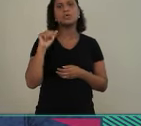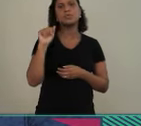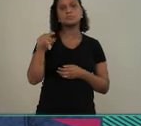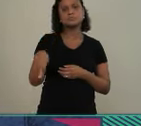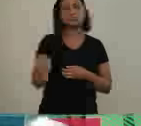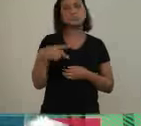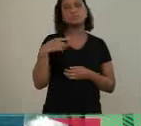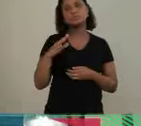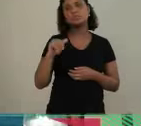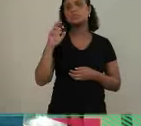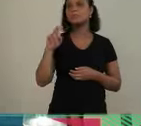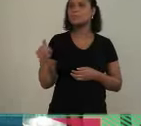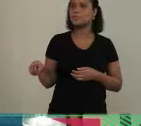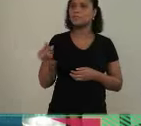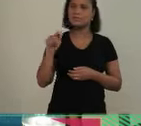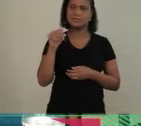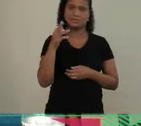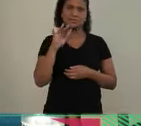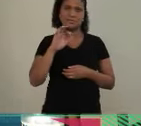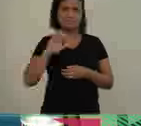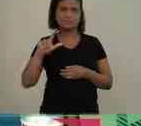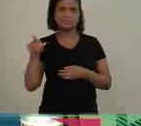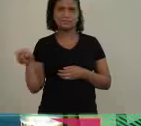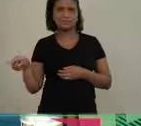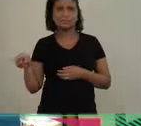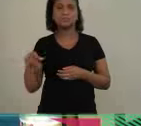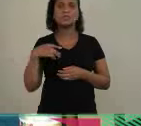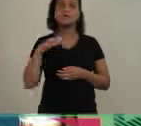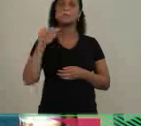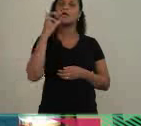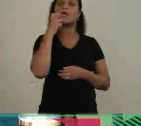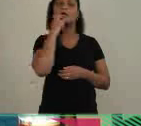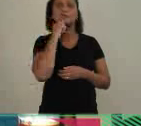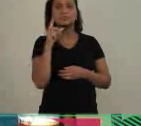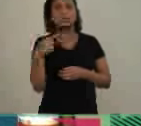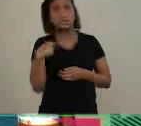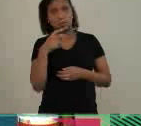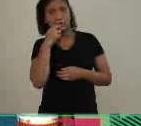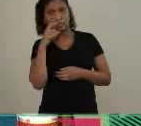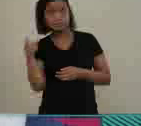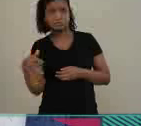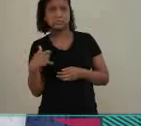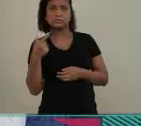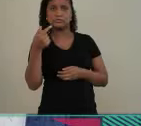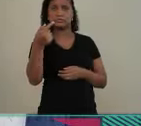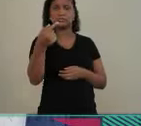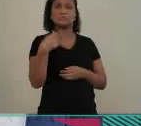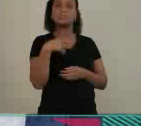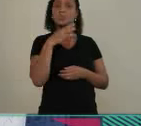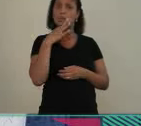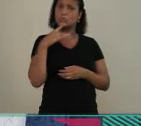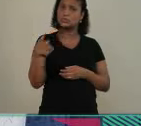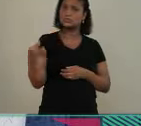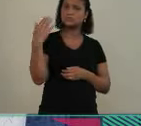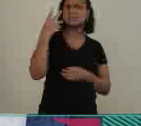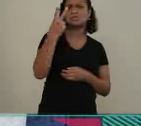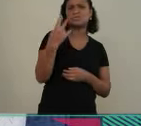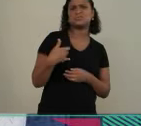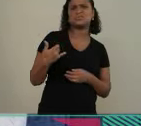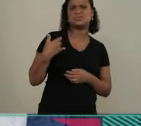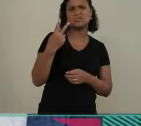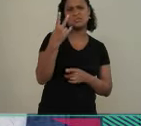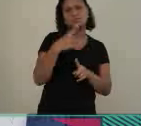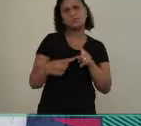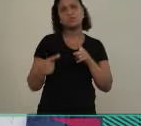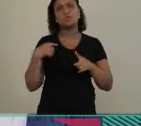e sou mãe do Gabriel, mãe adotiva. Eu adotei com 7 anos e o conheci quando tinha 2 anos e meio. Eu sou de Porto Alegre. Quando eu vim de lá